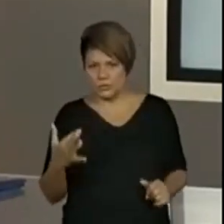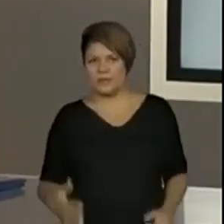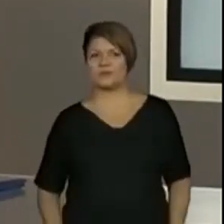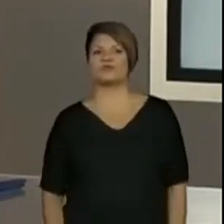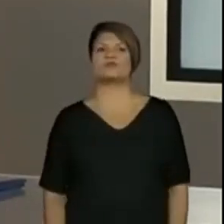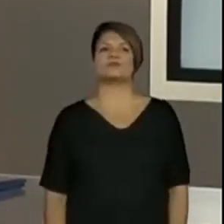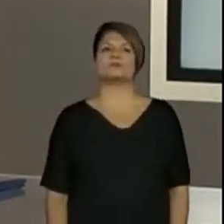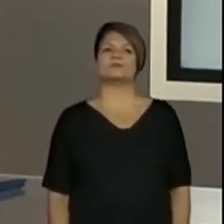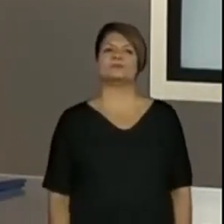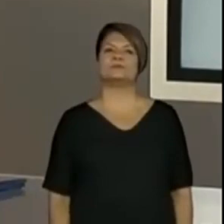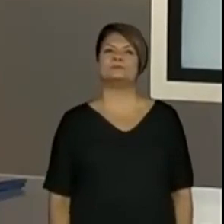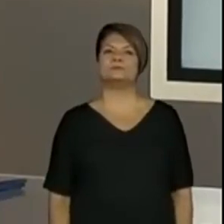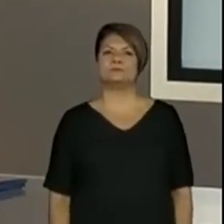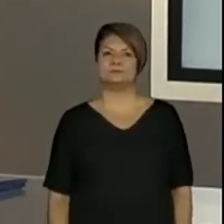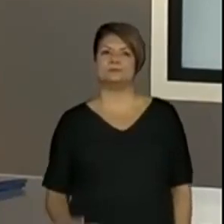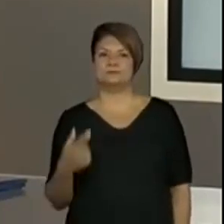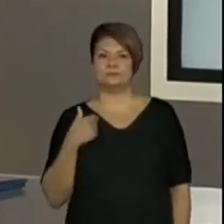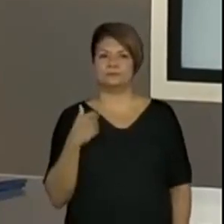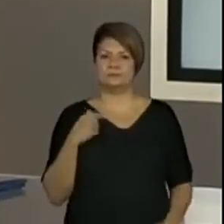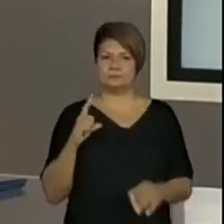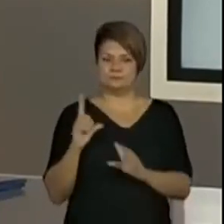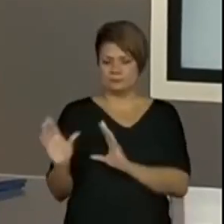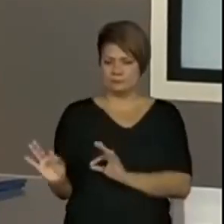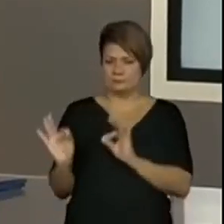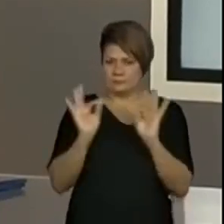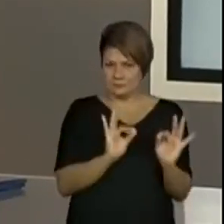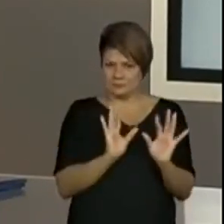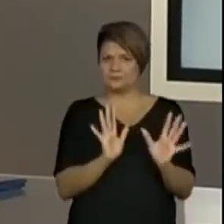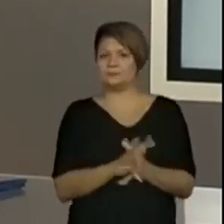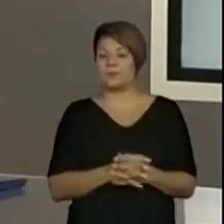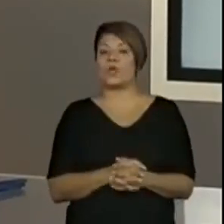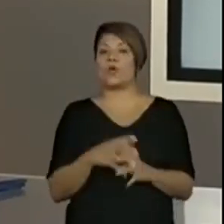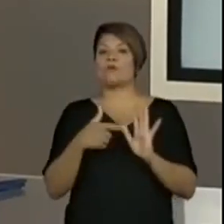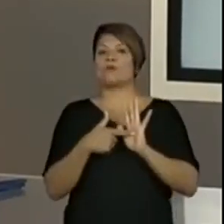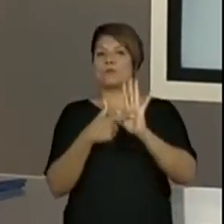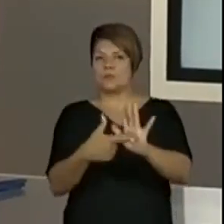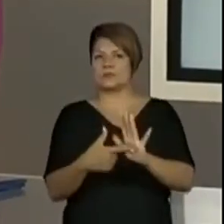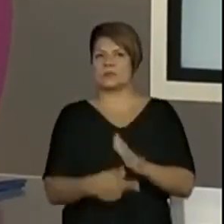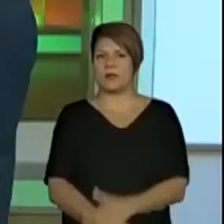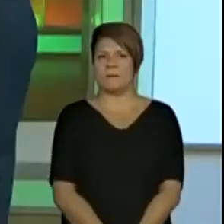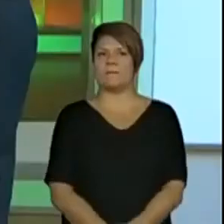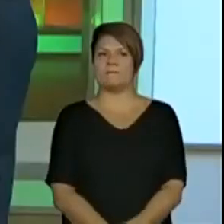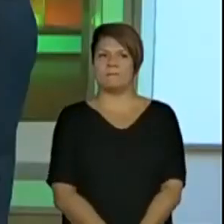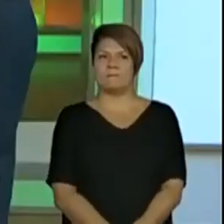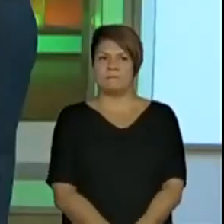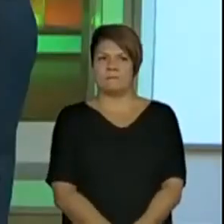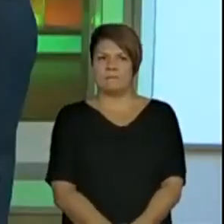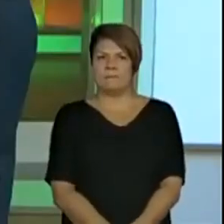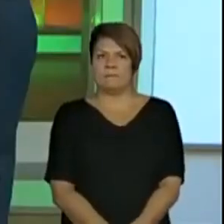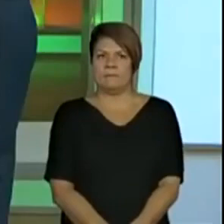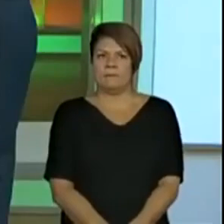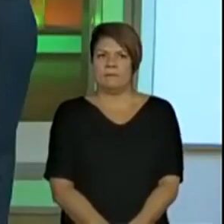Então, eu vou deixar as plaquinhas aqui do lado, ó, e vou mostrar esta quantidade.